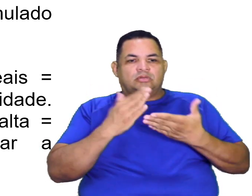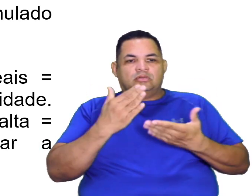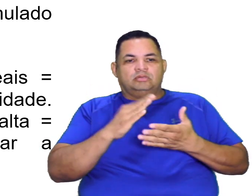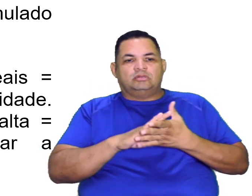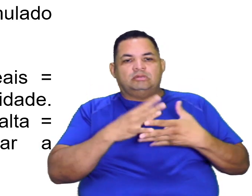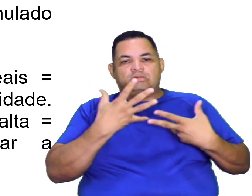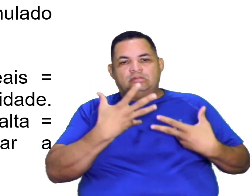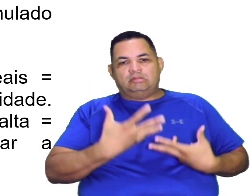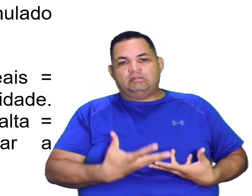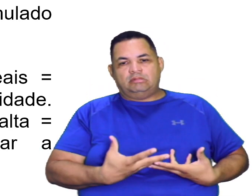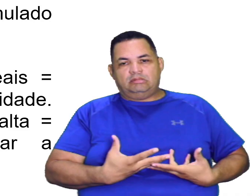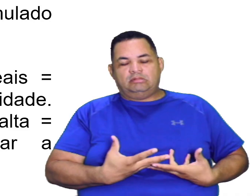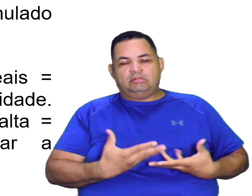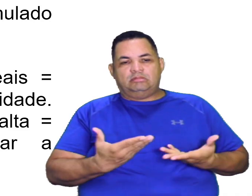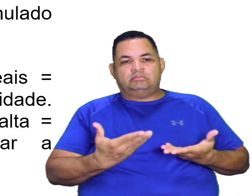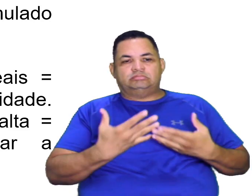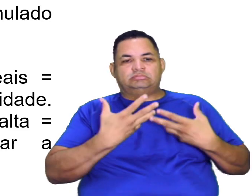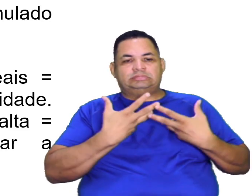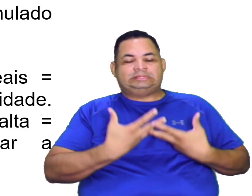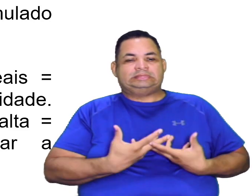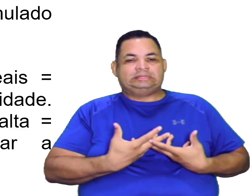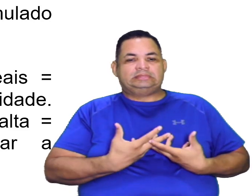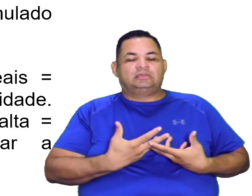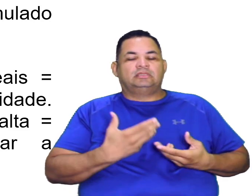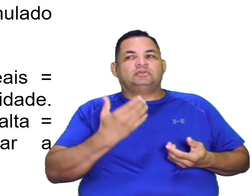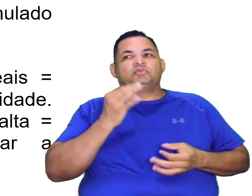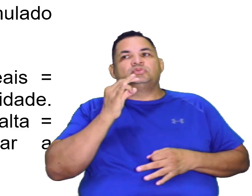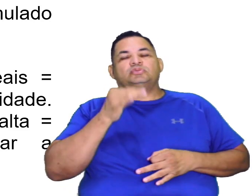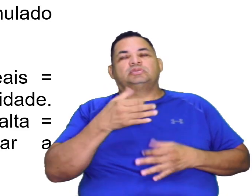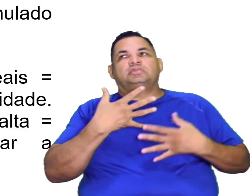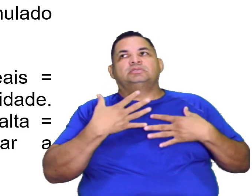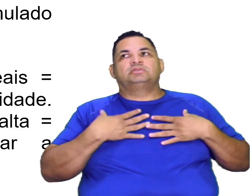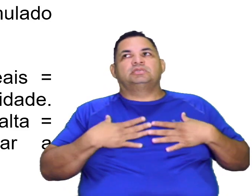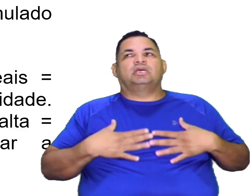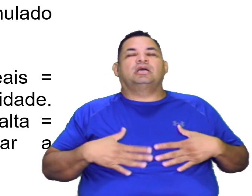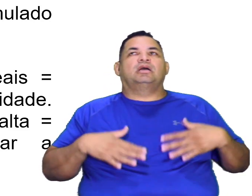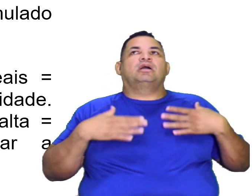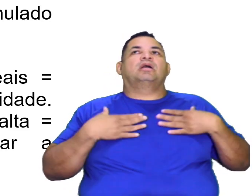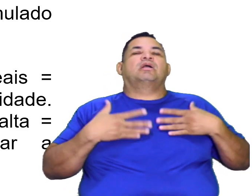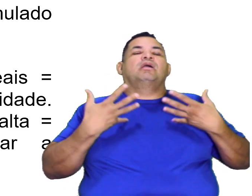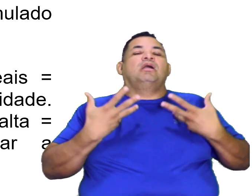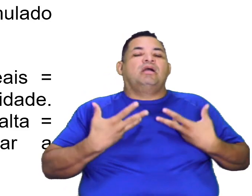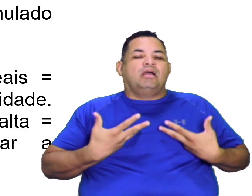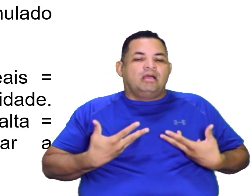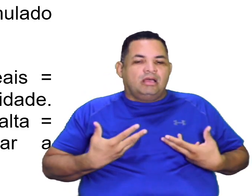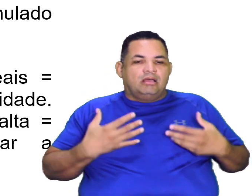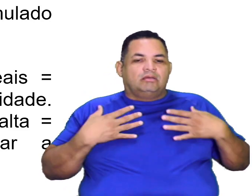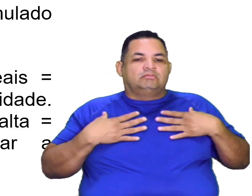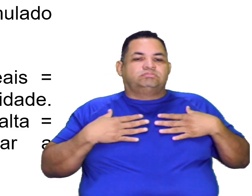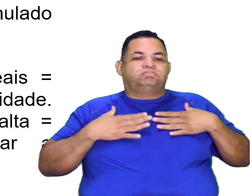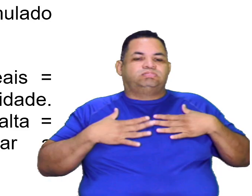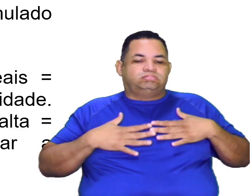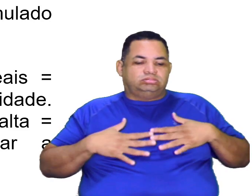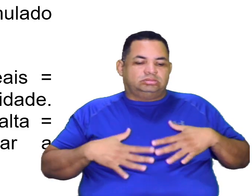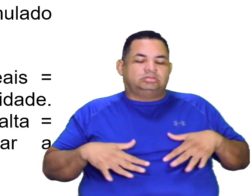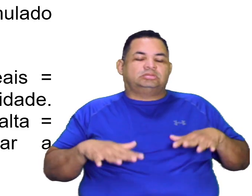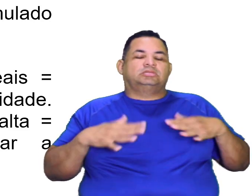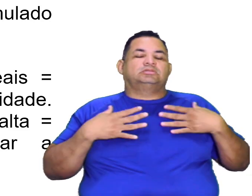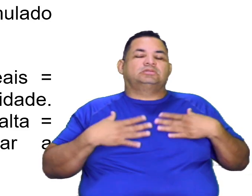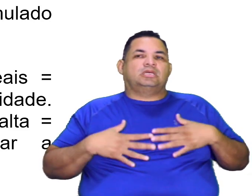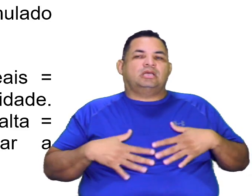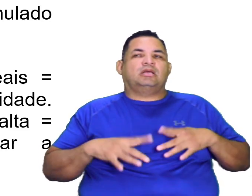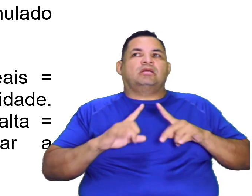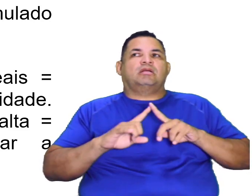à fadiga, é a questão do descanso adequado. Eu preciso descansar, tá? Para ter